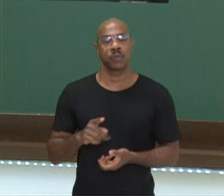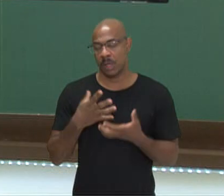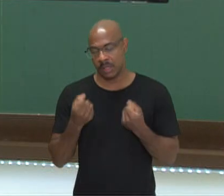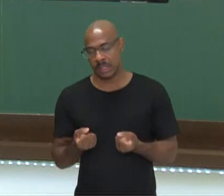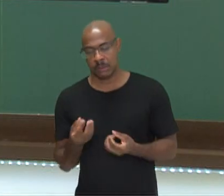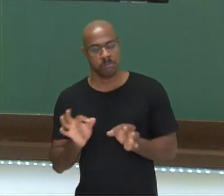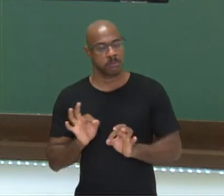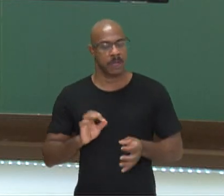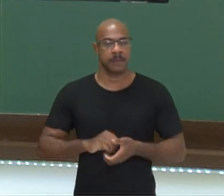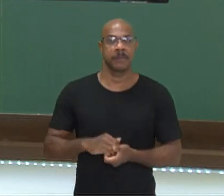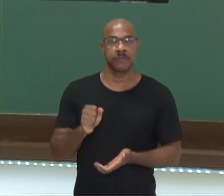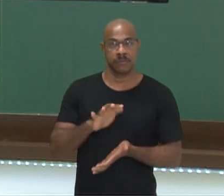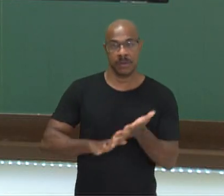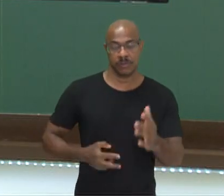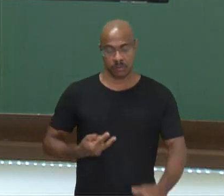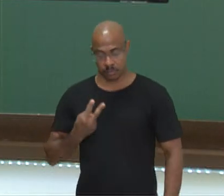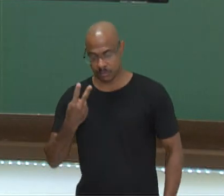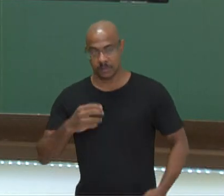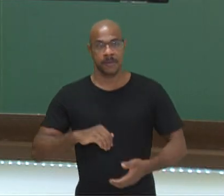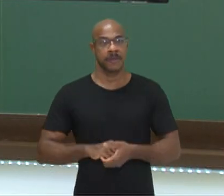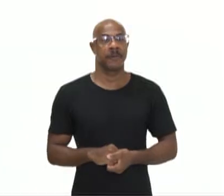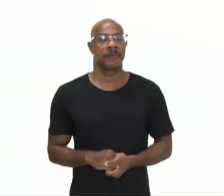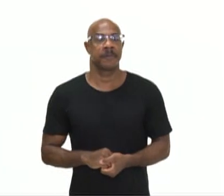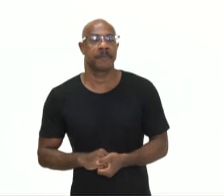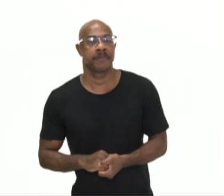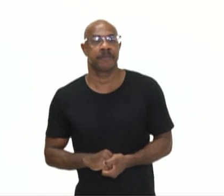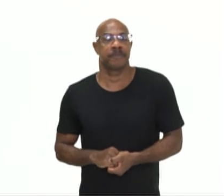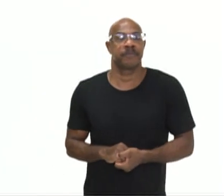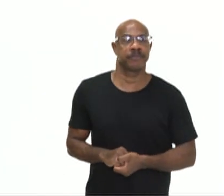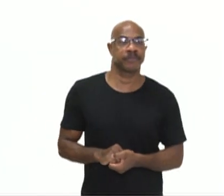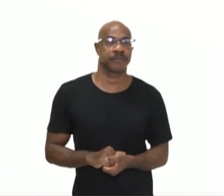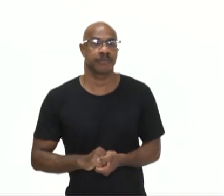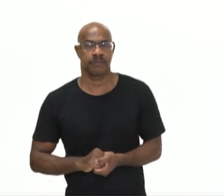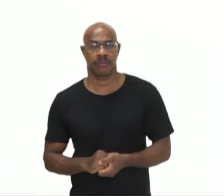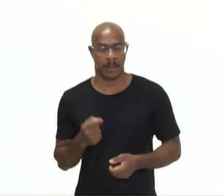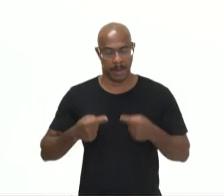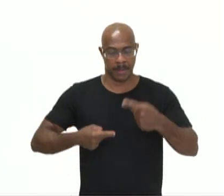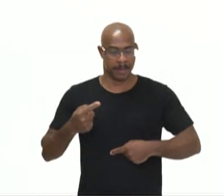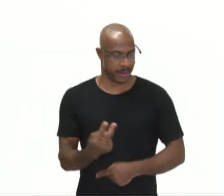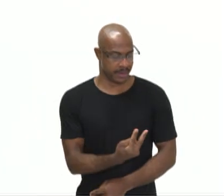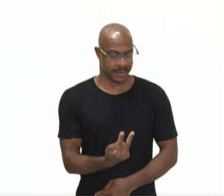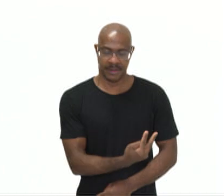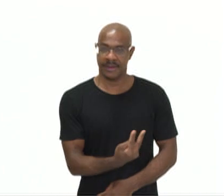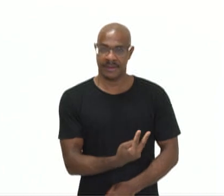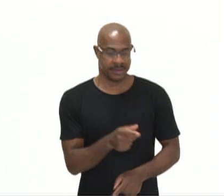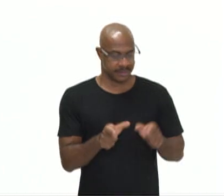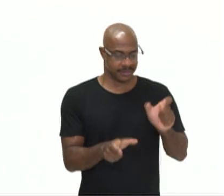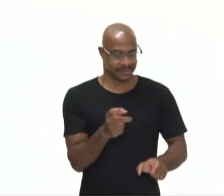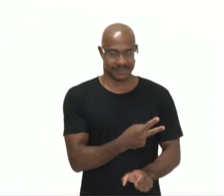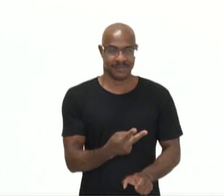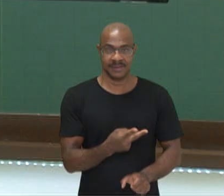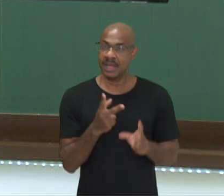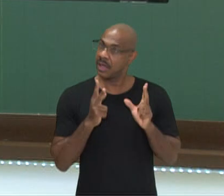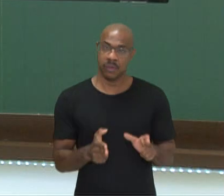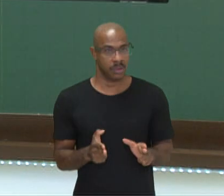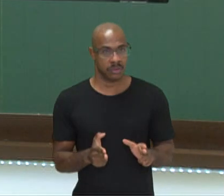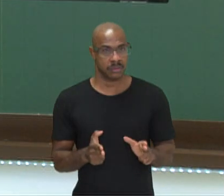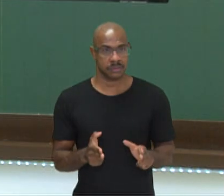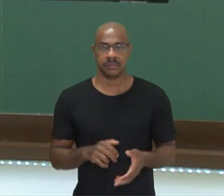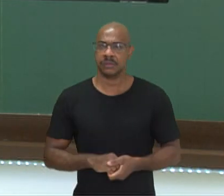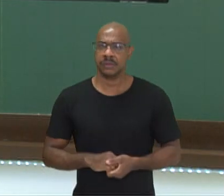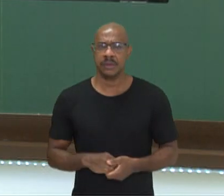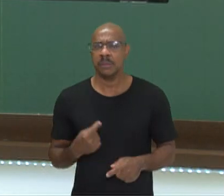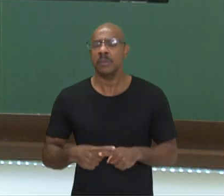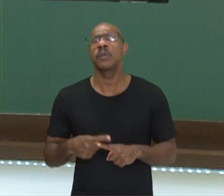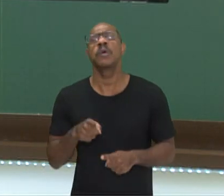Atividade de número 2. O discurso proferido pelos dois são iguais? Como vocês sabem disso? Os personagens falam da